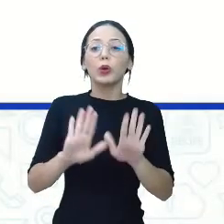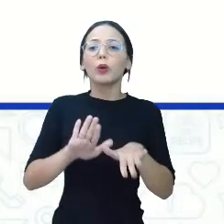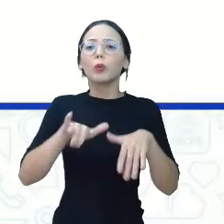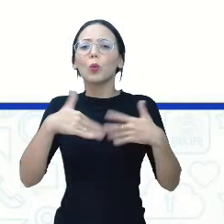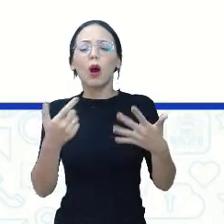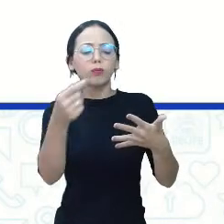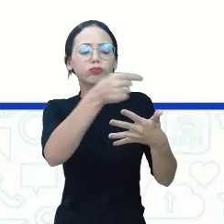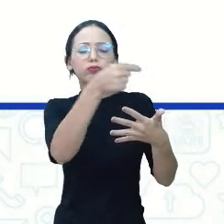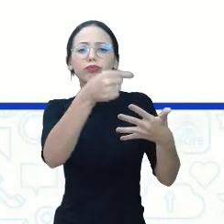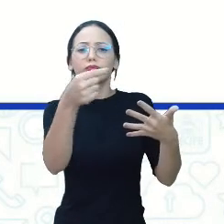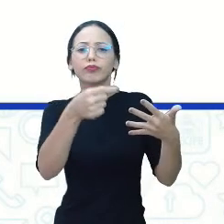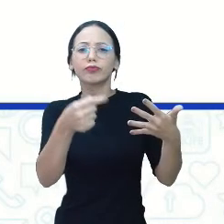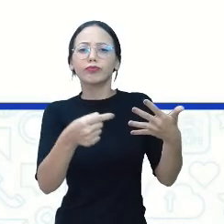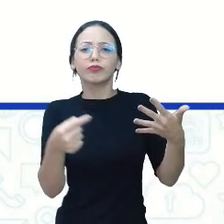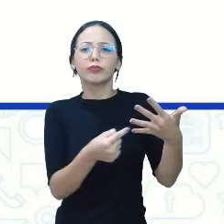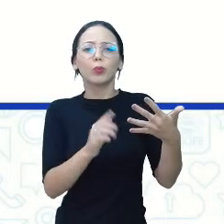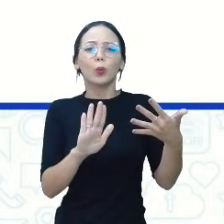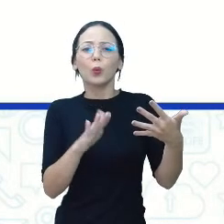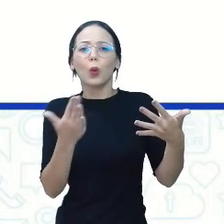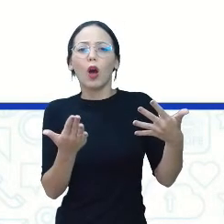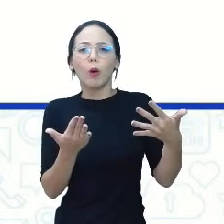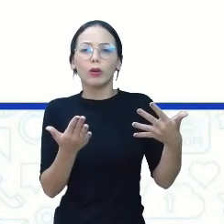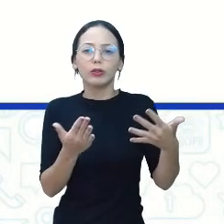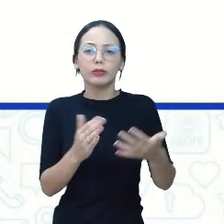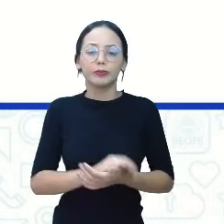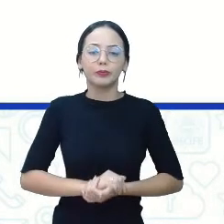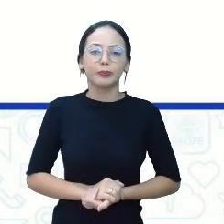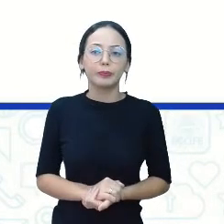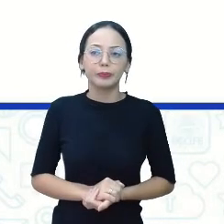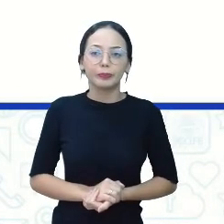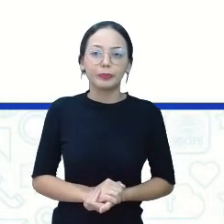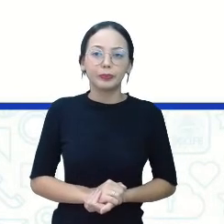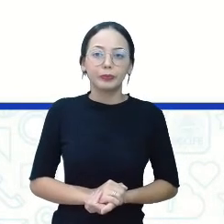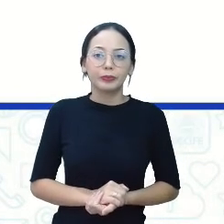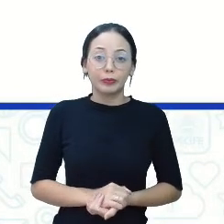os órgãos. Dê uma olhada aí.